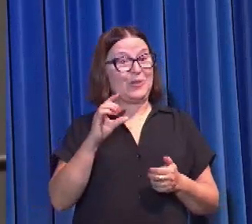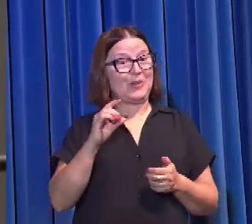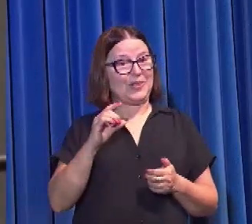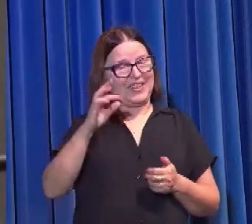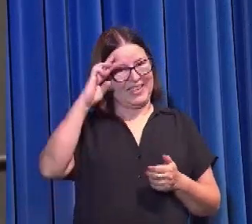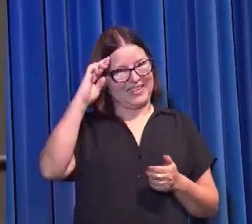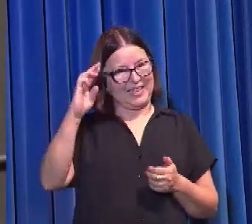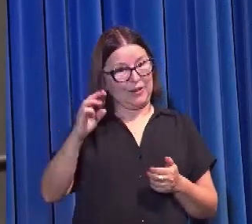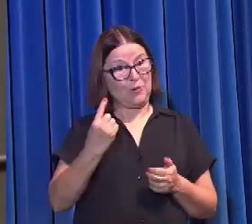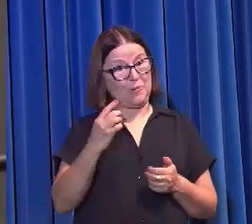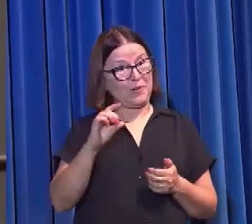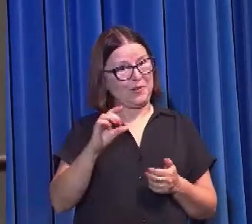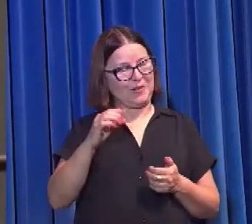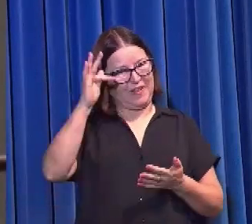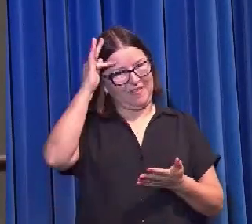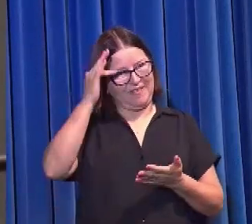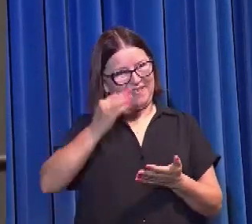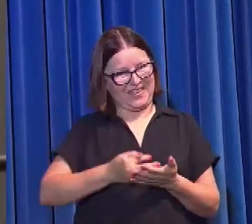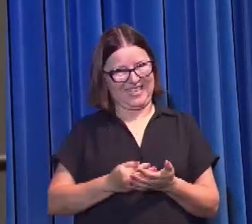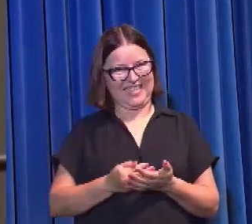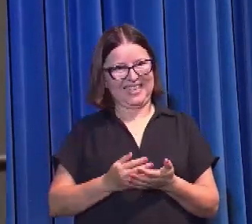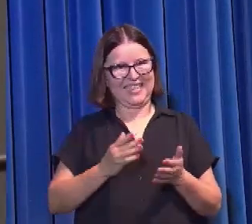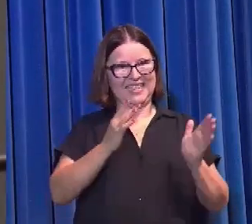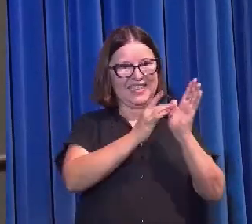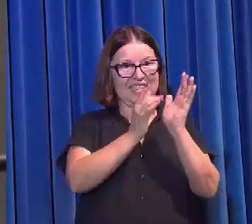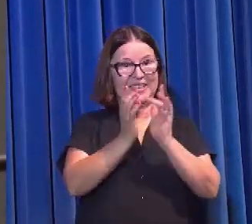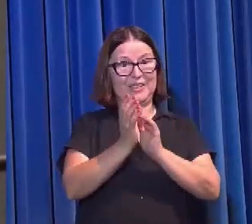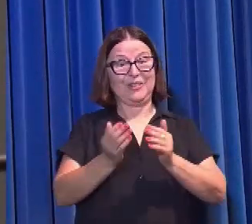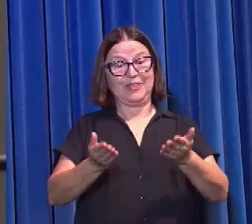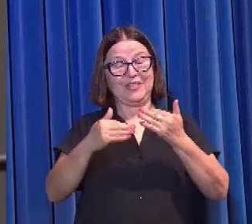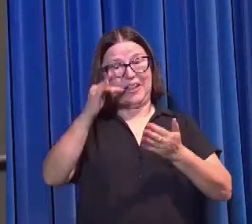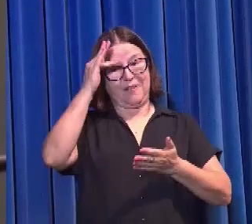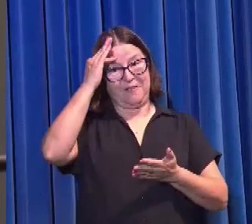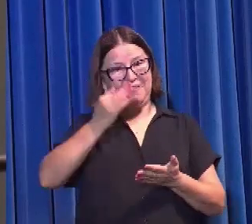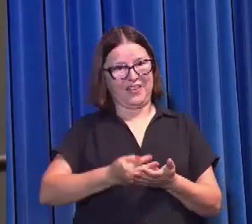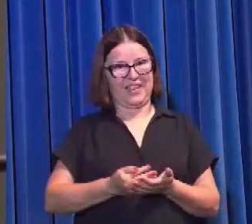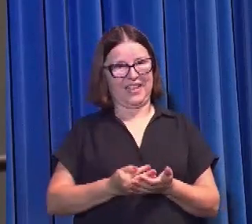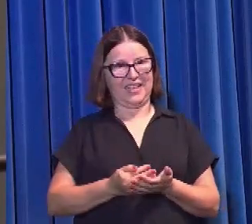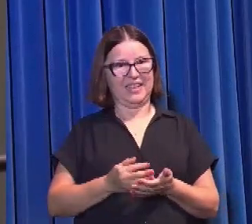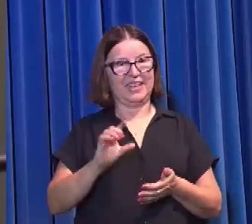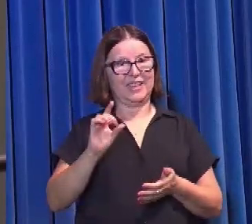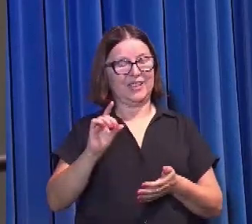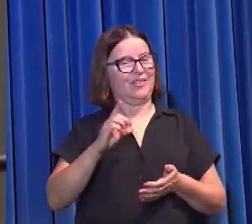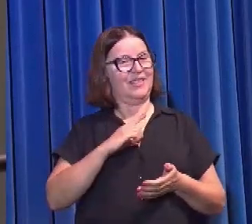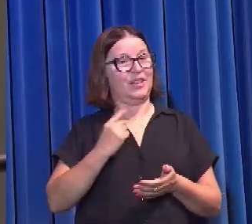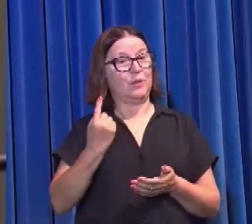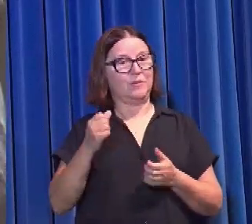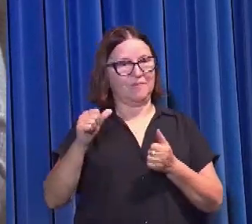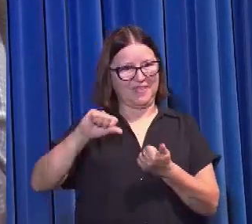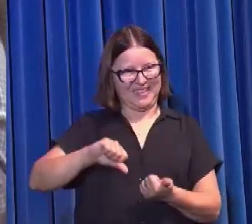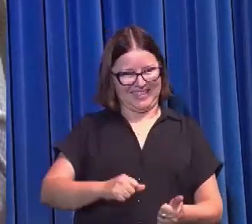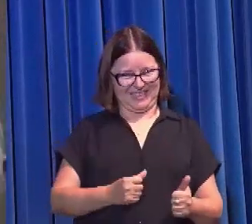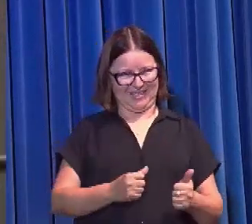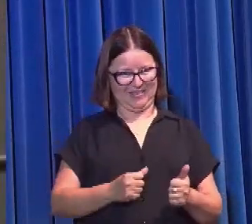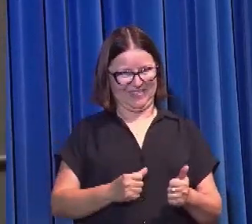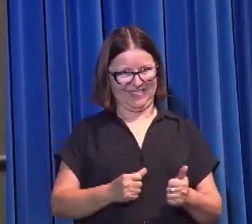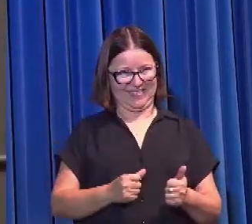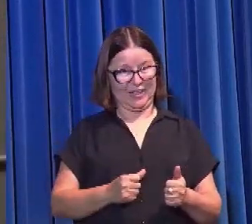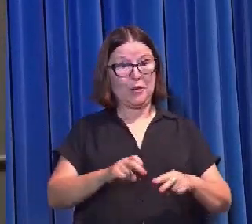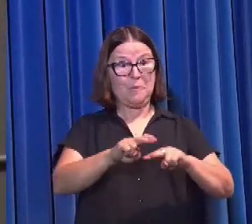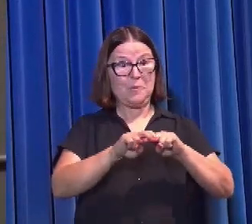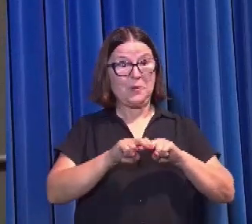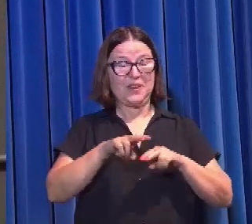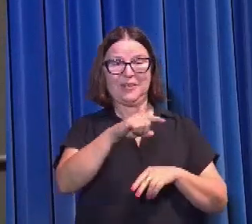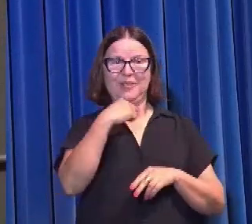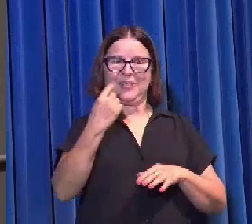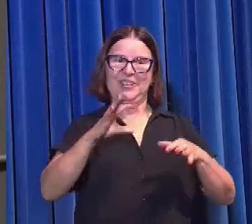fé, ele é o autor e consumador dessa fé. E há um só batismo. Essa é a nossa unidade, meus irmãos. Essa é a